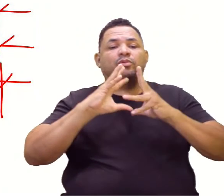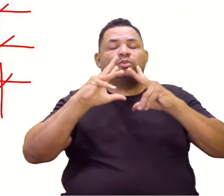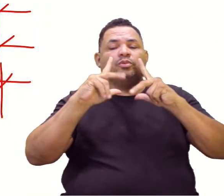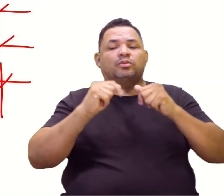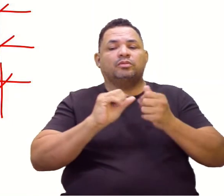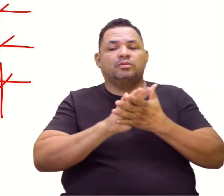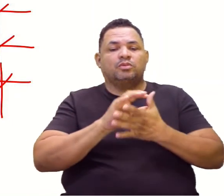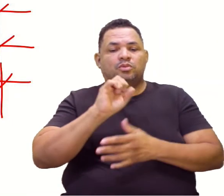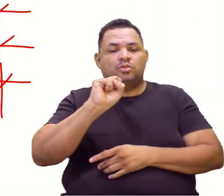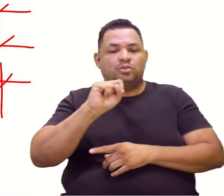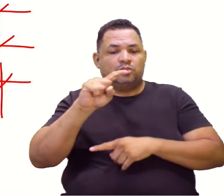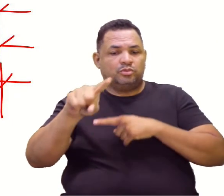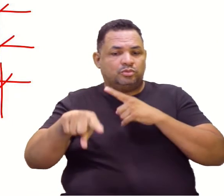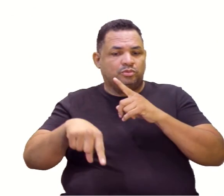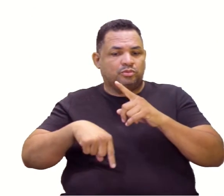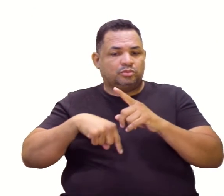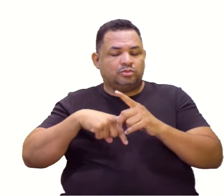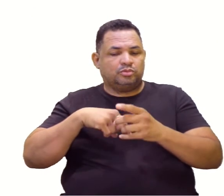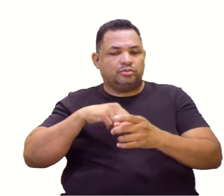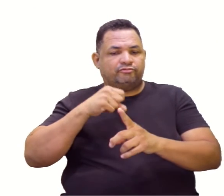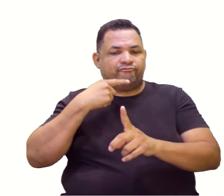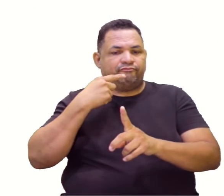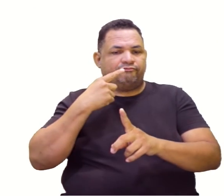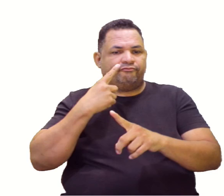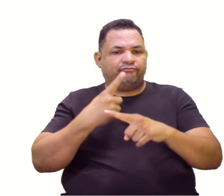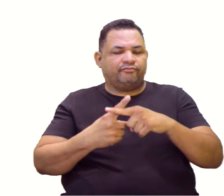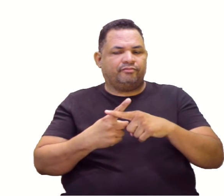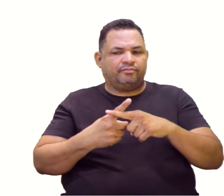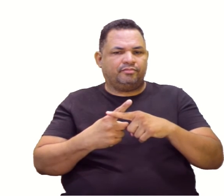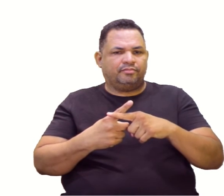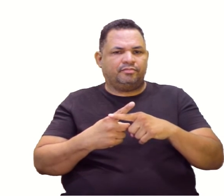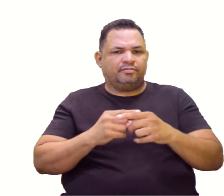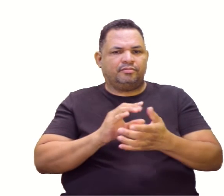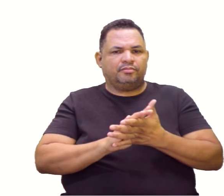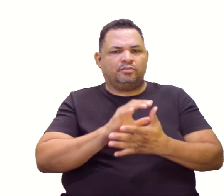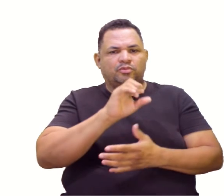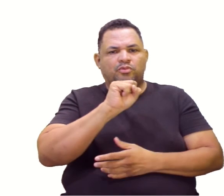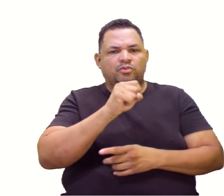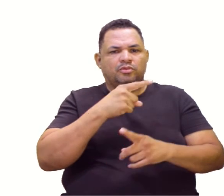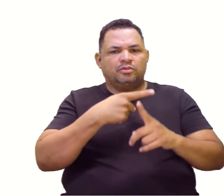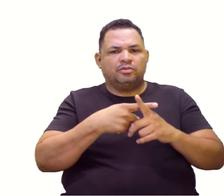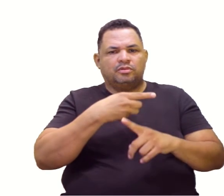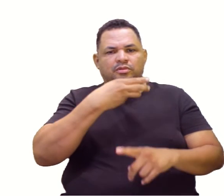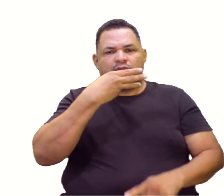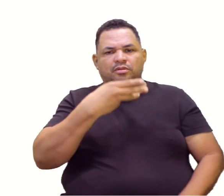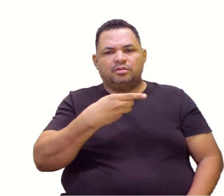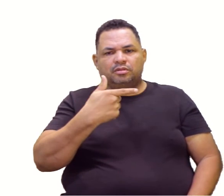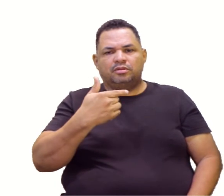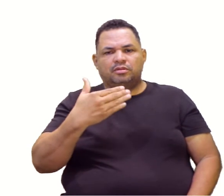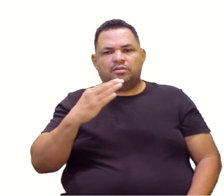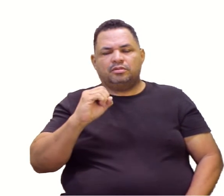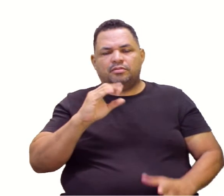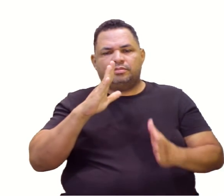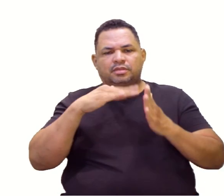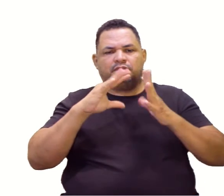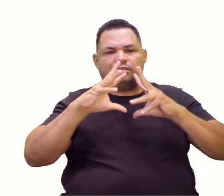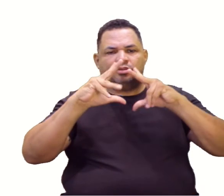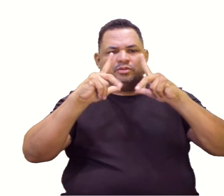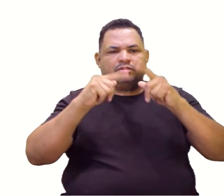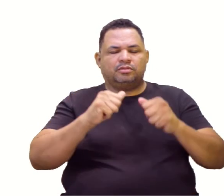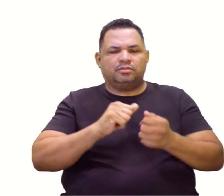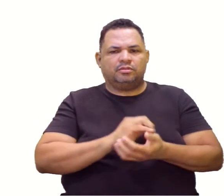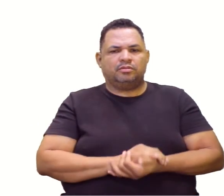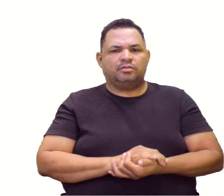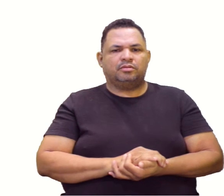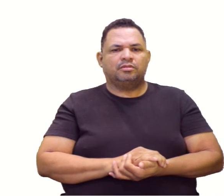É 8 vezes isso aí. Então, vamos lá. 8 vezes 320 reais. Vai pintar tudo. Tudo.